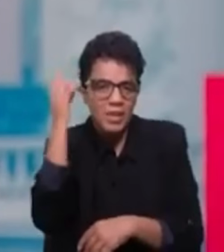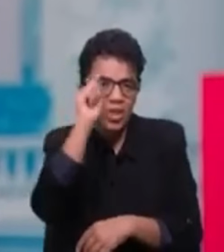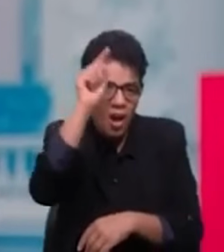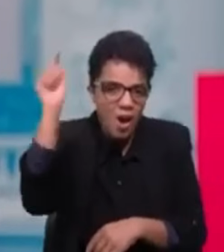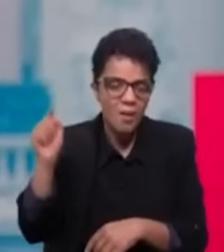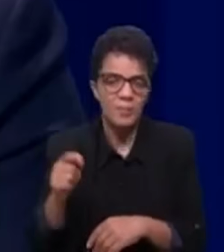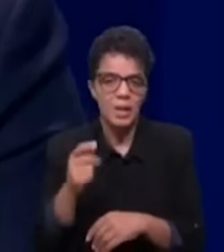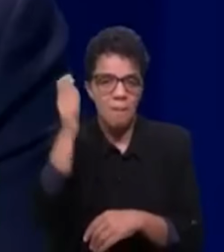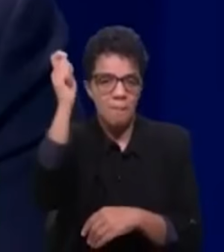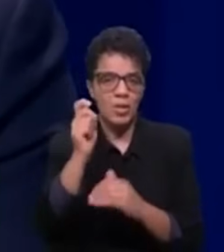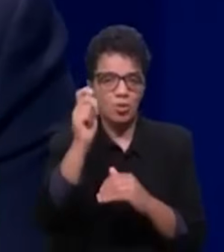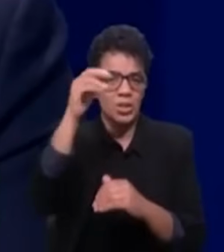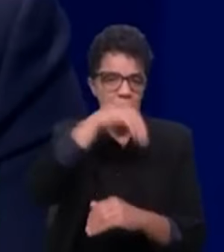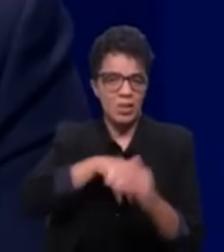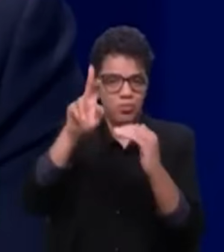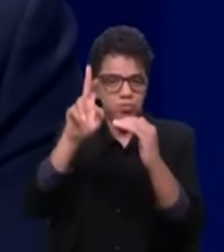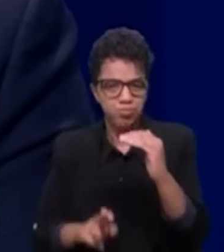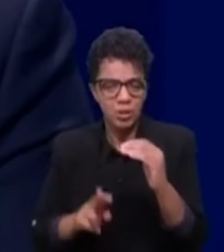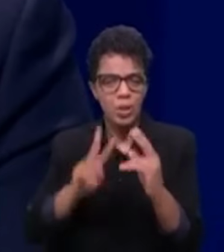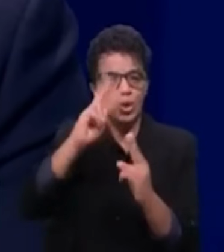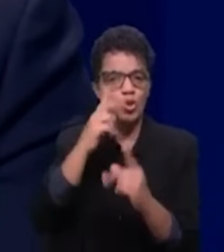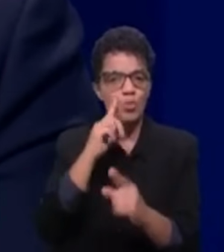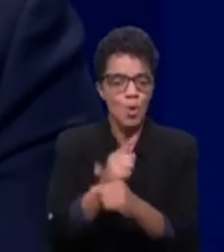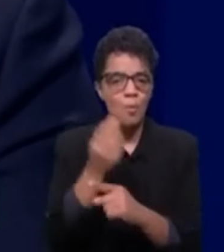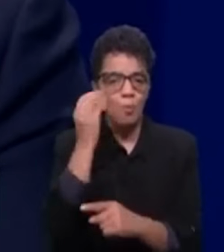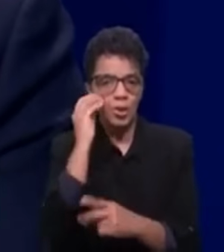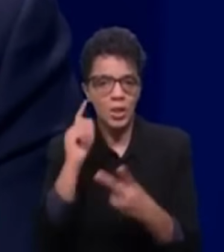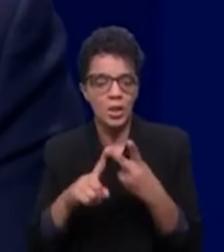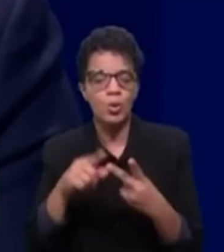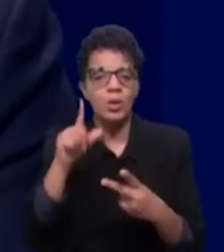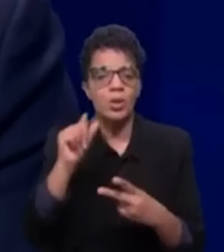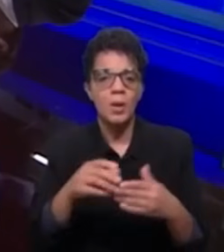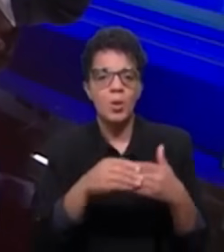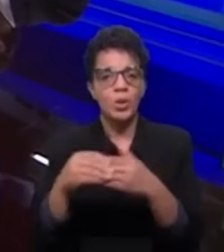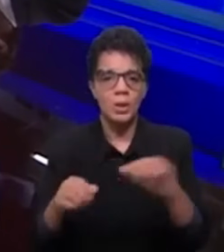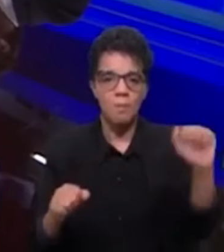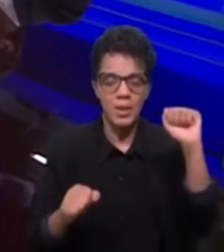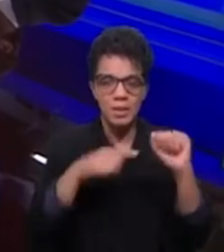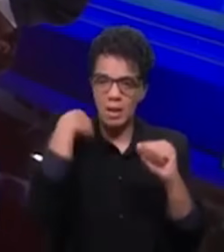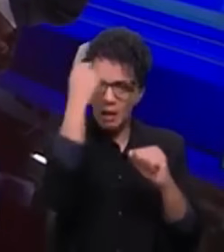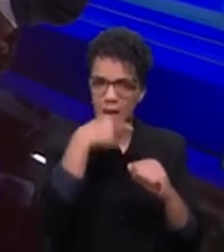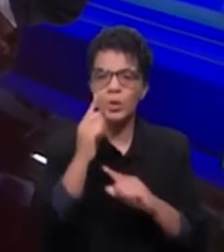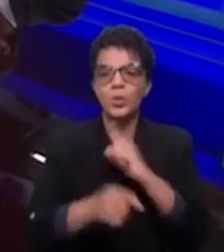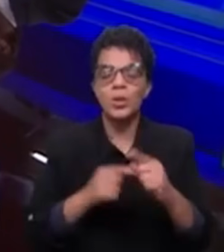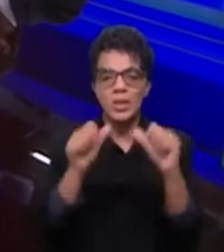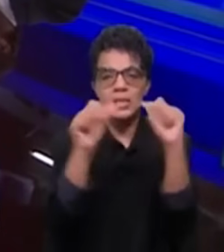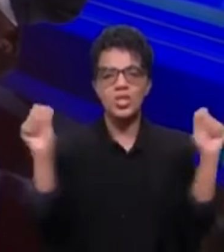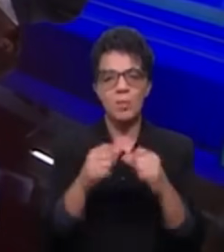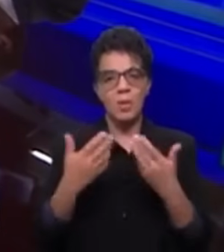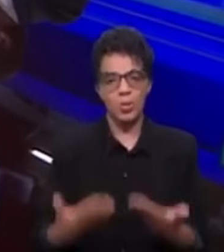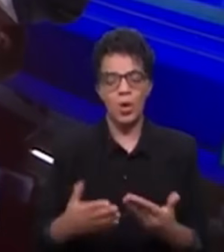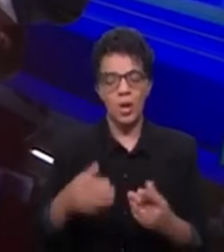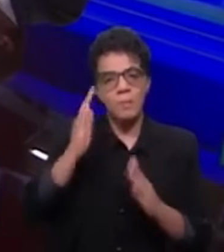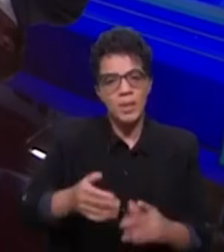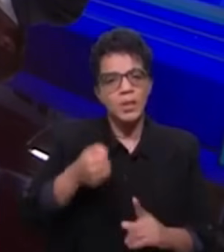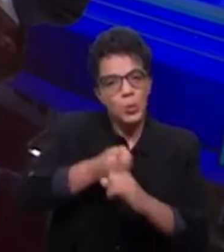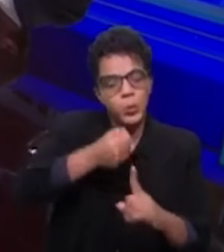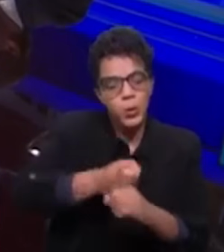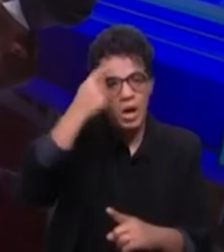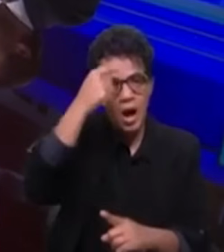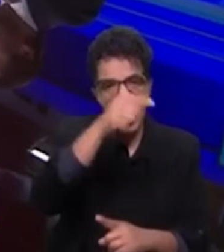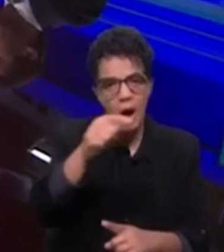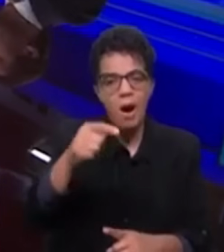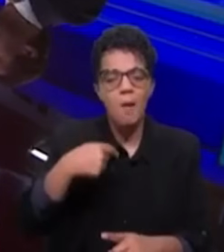descida de pensões e de Salários os dois Luís Montenegro e Pedro nun Santos São a cara o rosto de um sistema que nós temos que combater eu sei que há muita